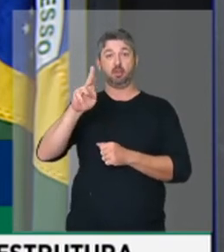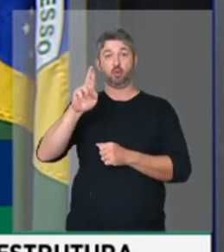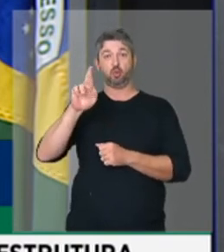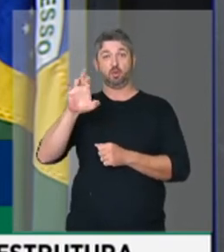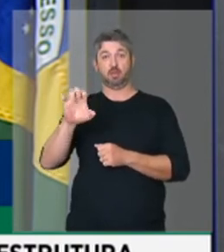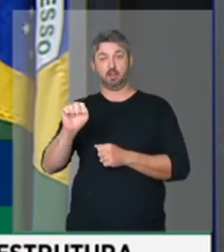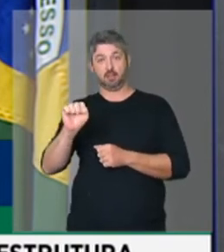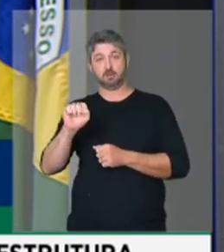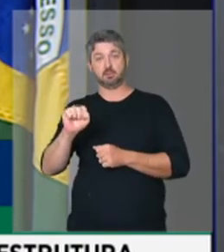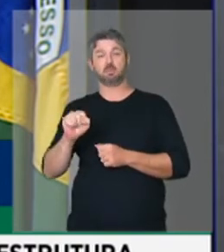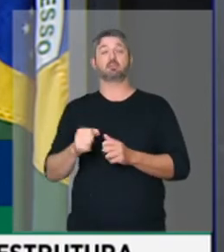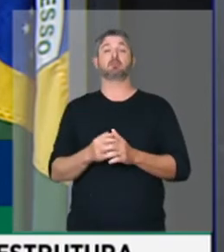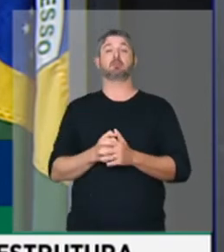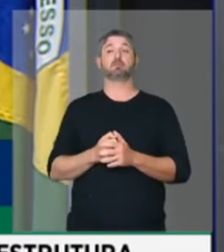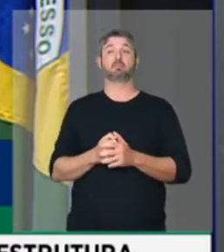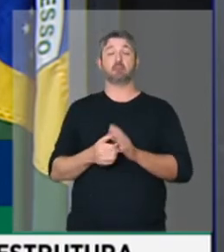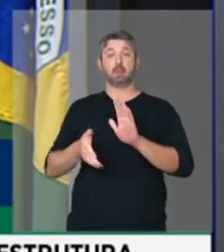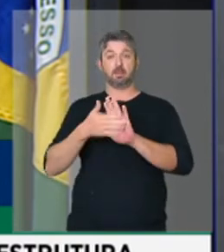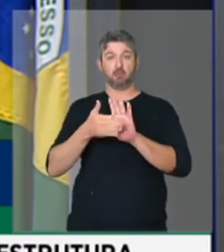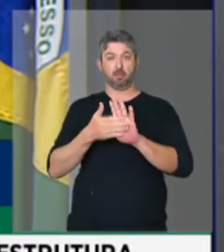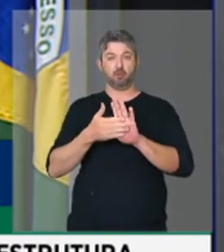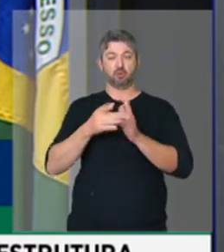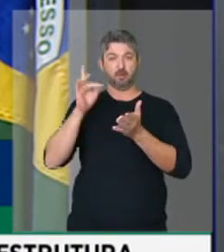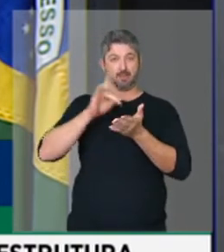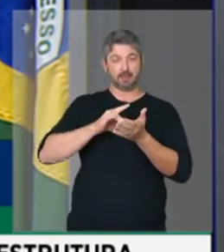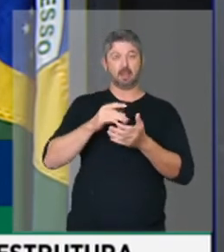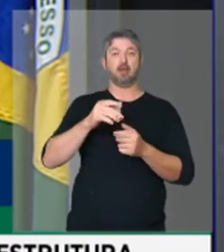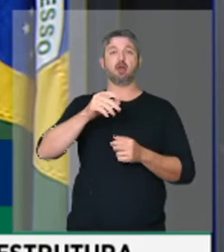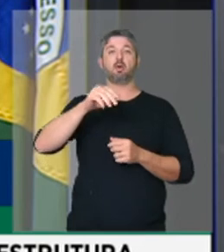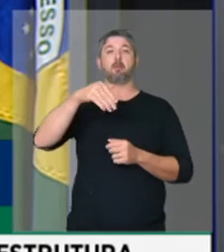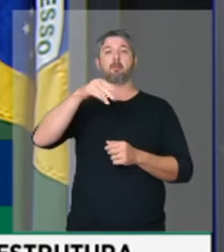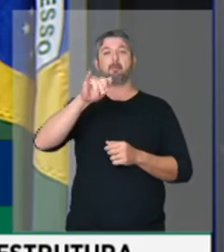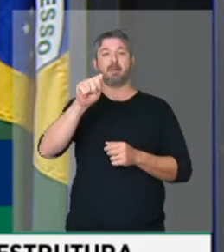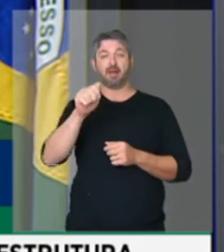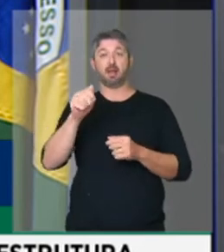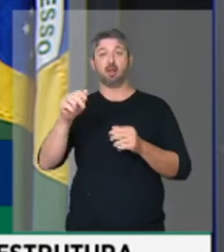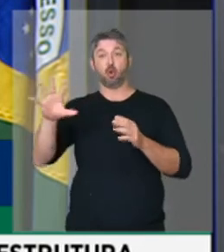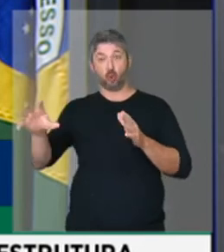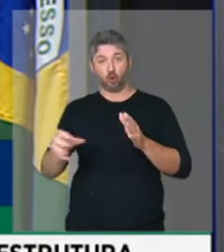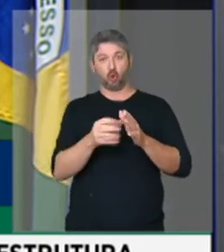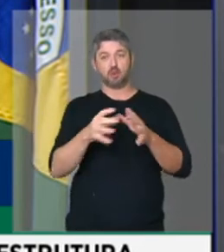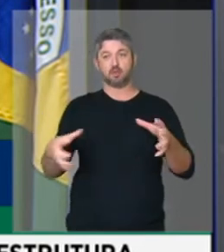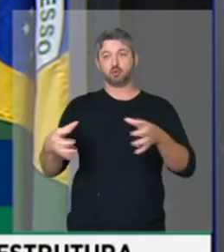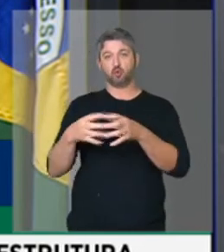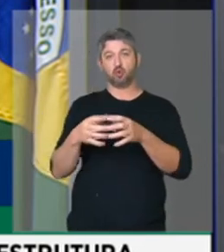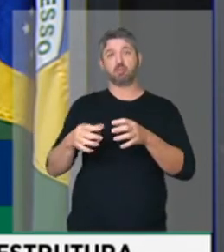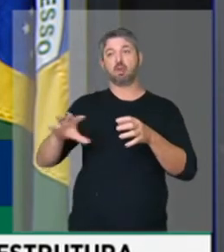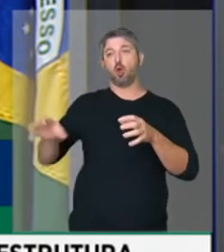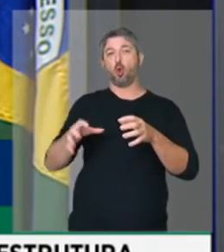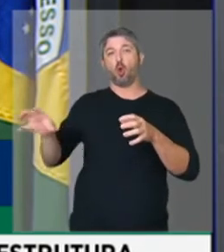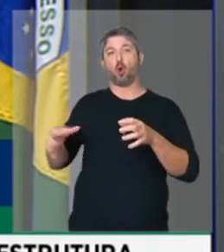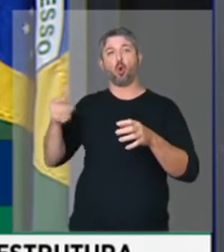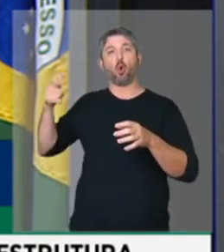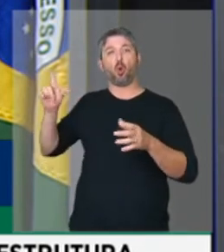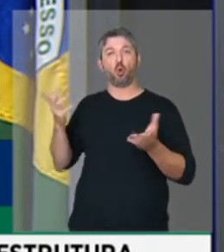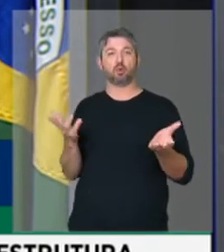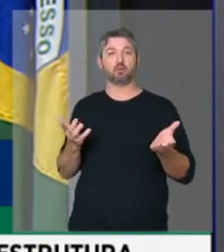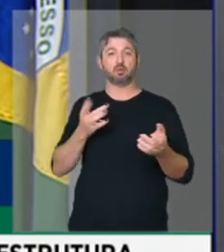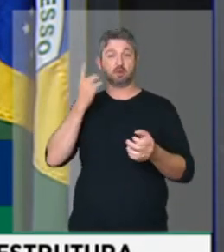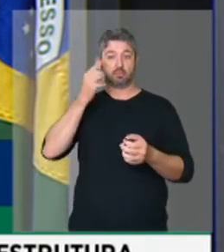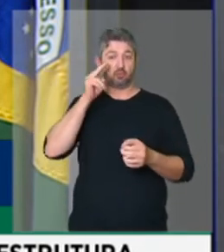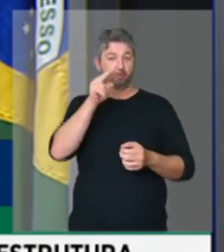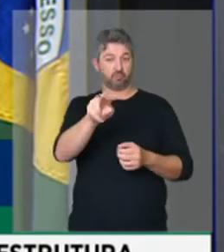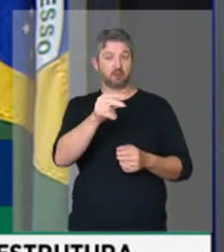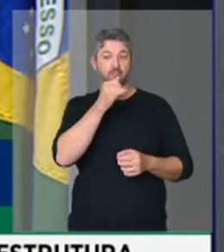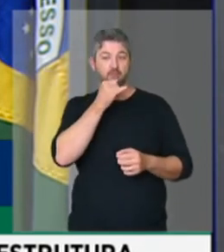Na propositura, o deputado João Maia incorporou esses setores e acrescentou outros. Inúmeros deputados, eu vejo aqui o